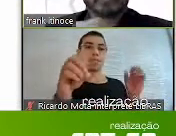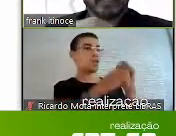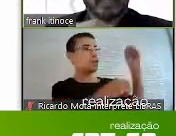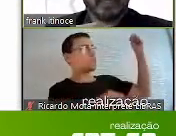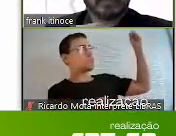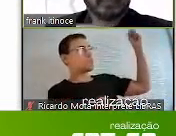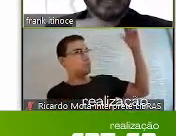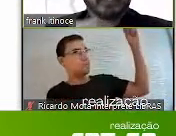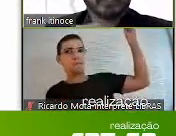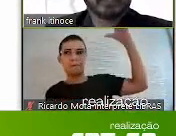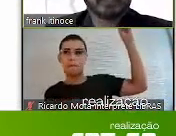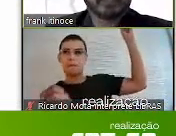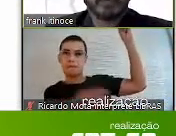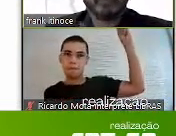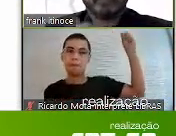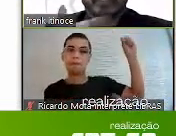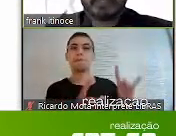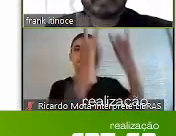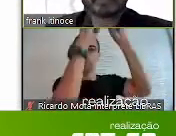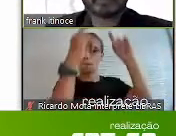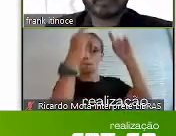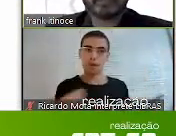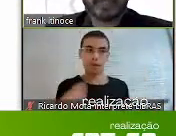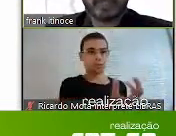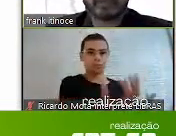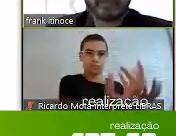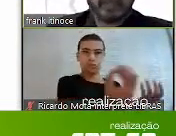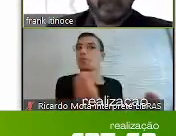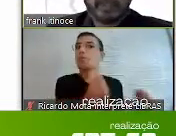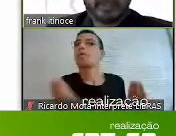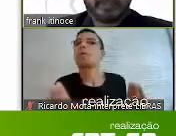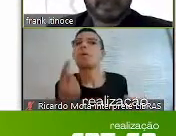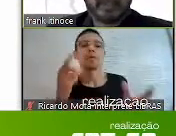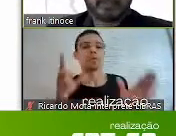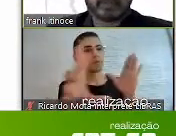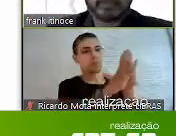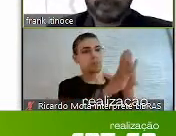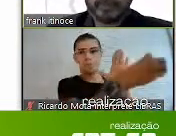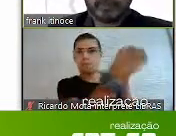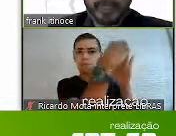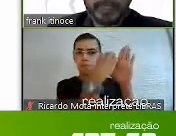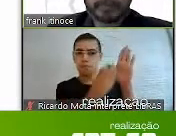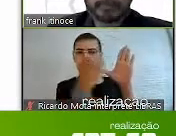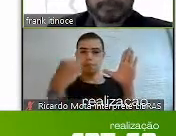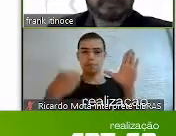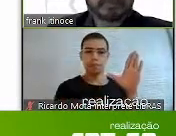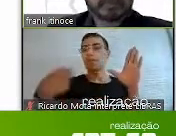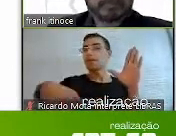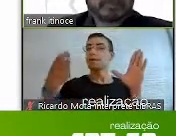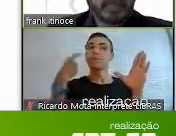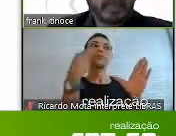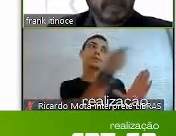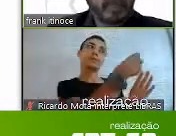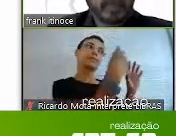tabelas do decreto, que dizem o que tem que ser colocado dentro do prédio.